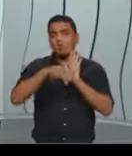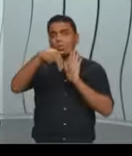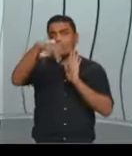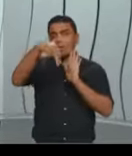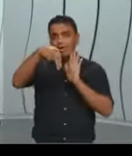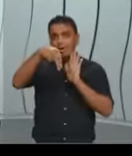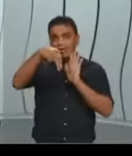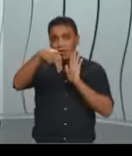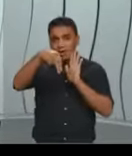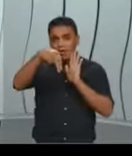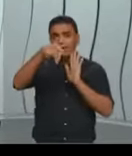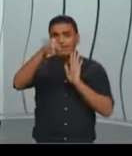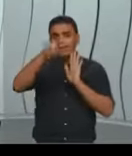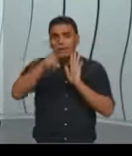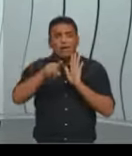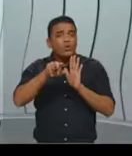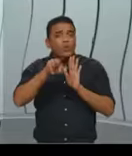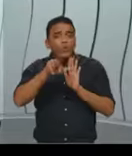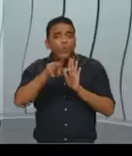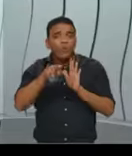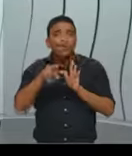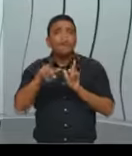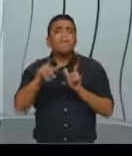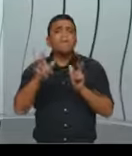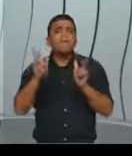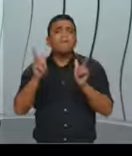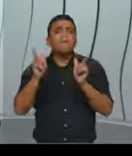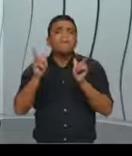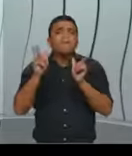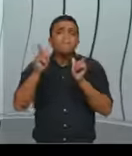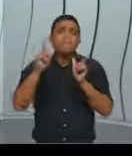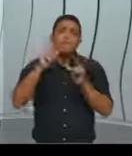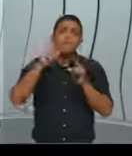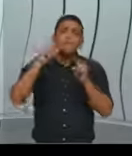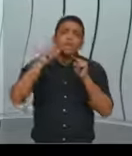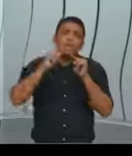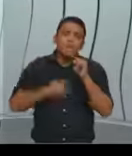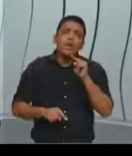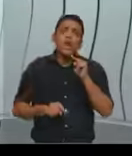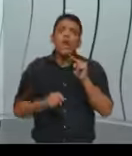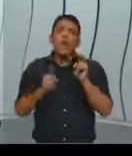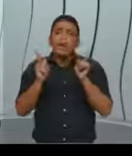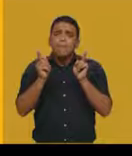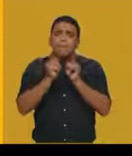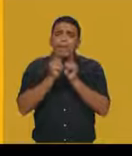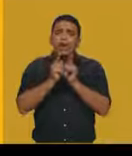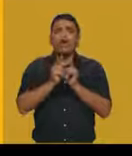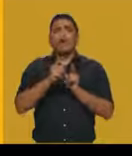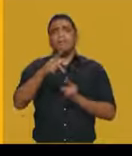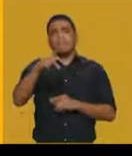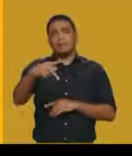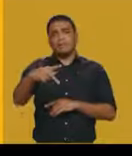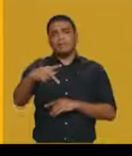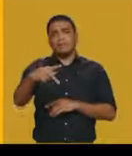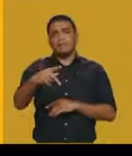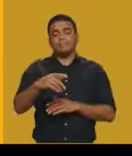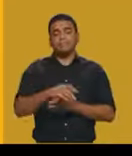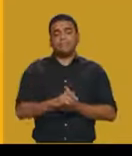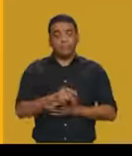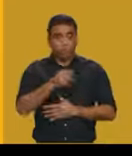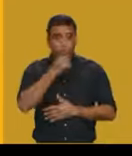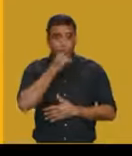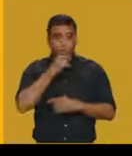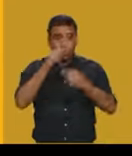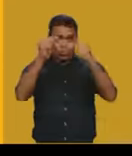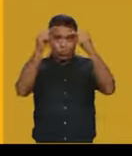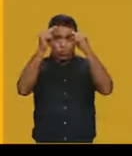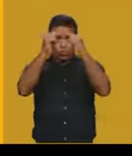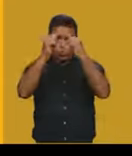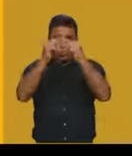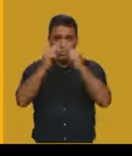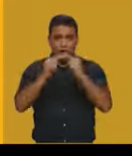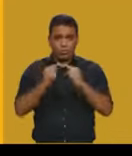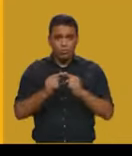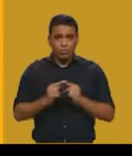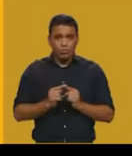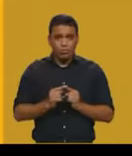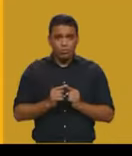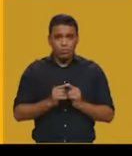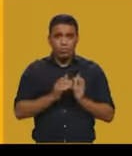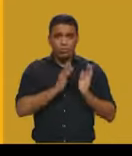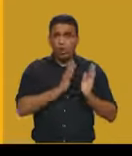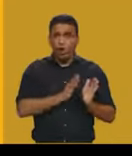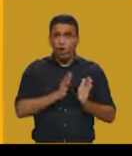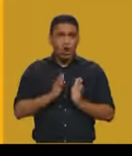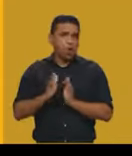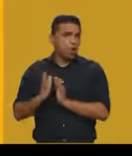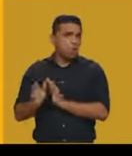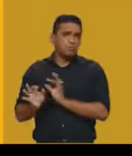P, beleza? Não tem essa possibilidade. Olha um exemplo de combinação, falando que a ordem não importa.